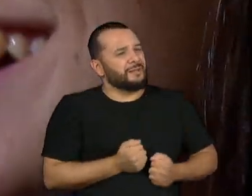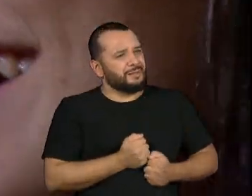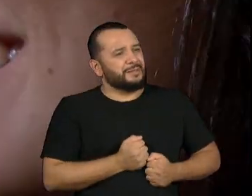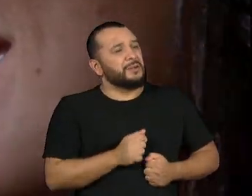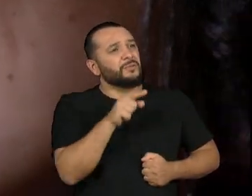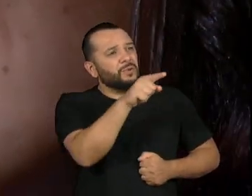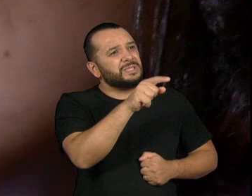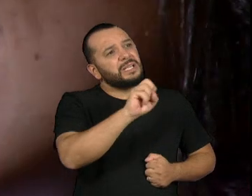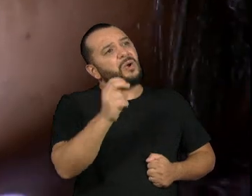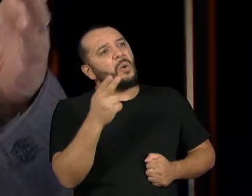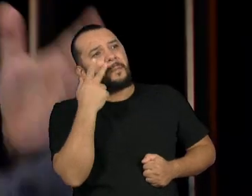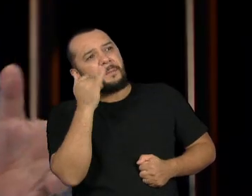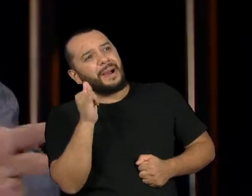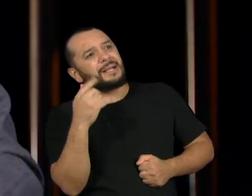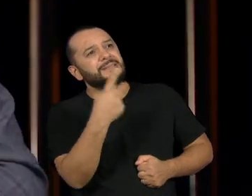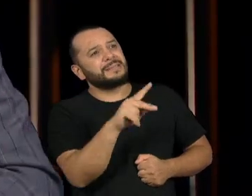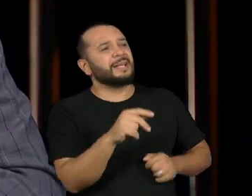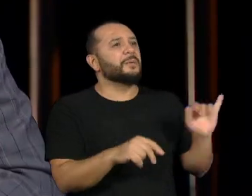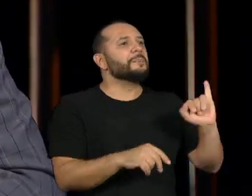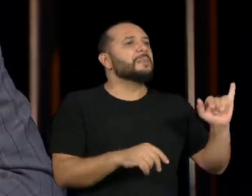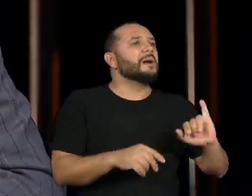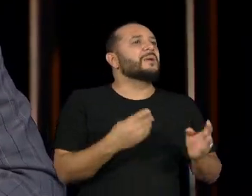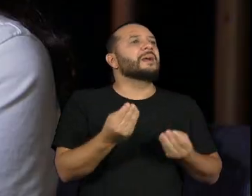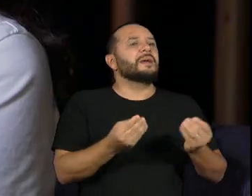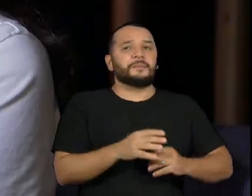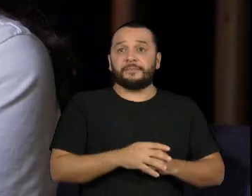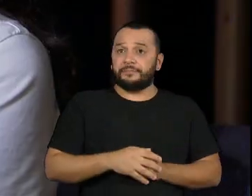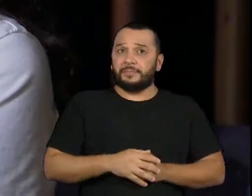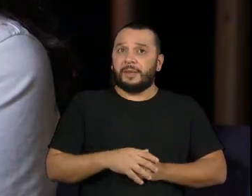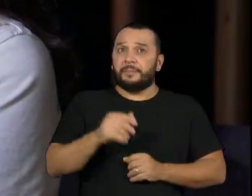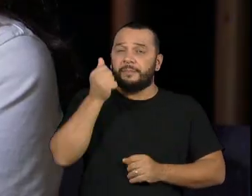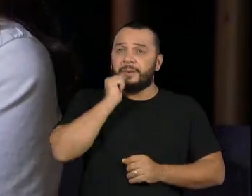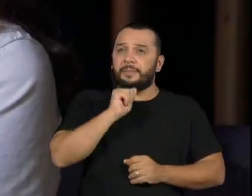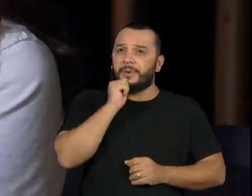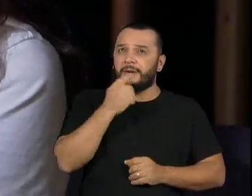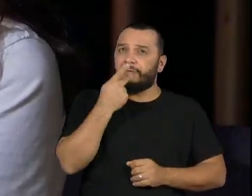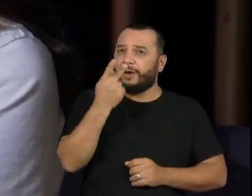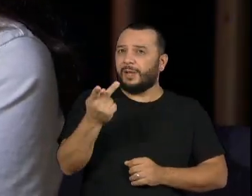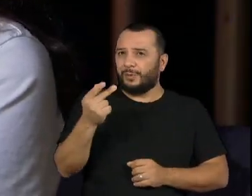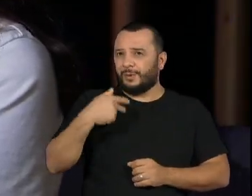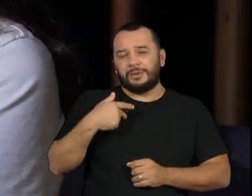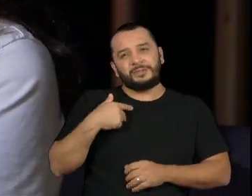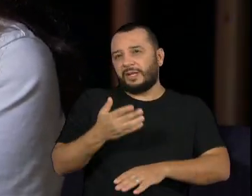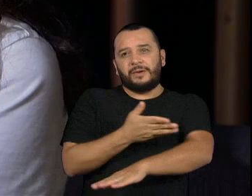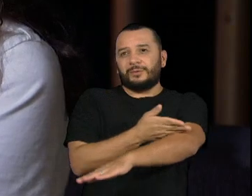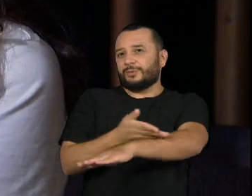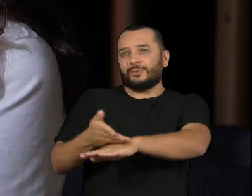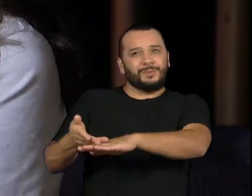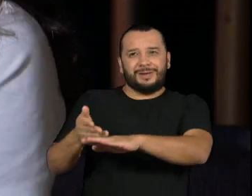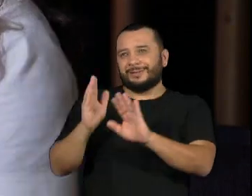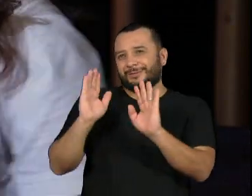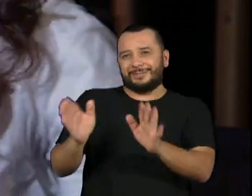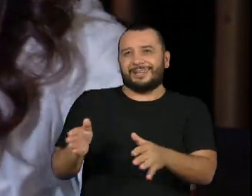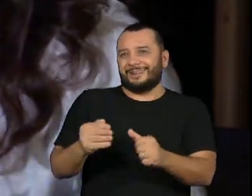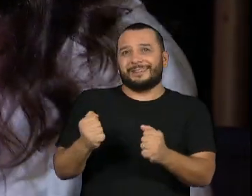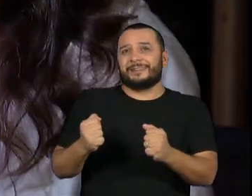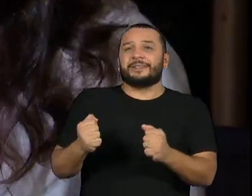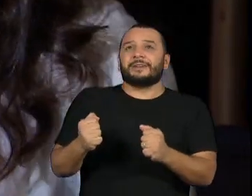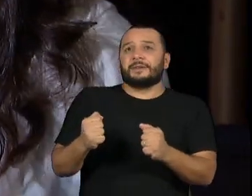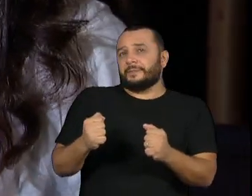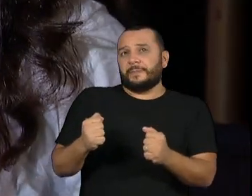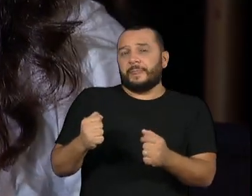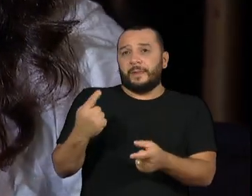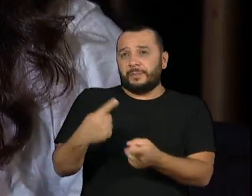É você, os pais, as irmãs? Minha mãe falou, sobretudo, não me impressionou, porque eu já estava acostumada a ouvir isso todo Porto. Porque, de fato,